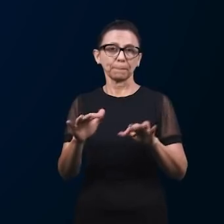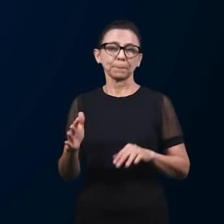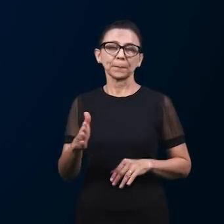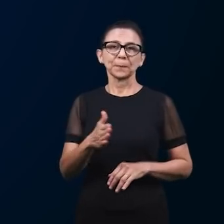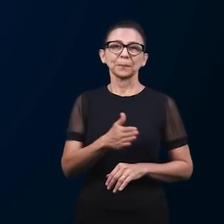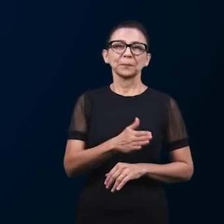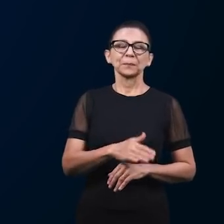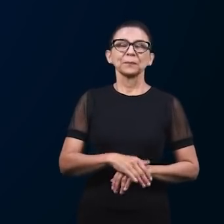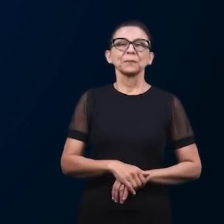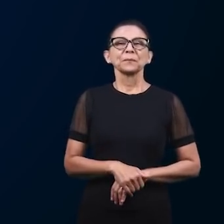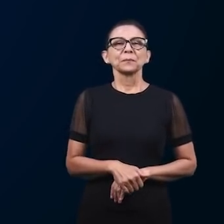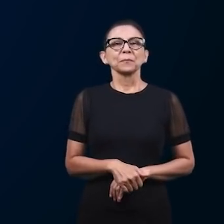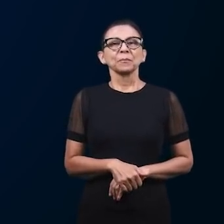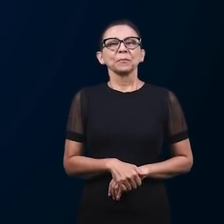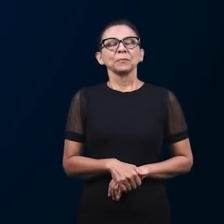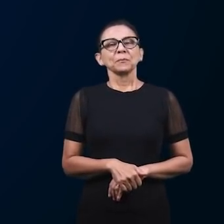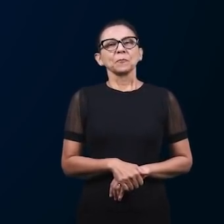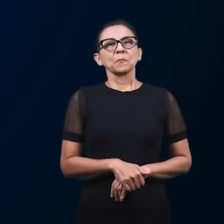também, quando chega domingo,